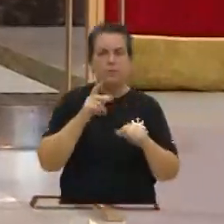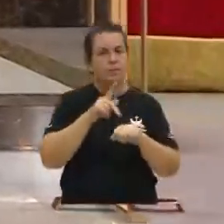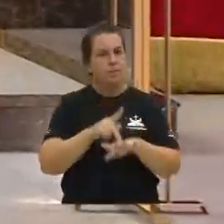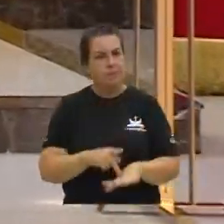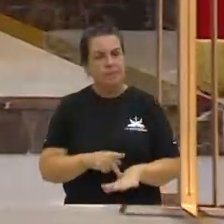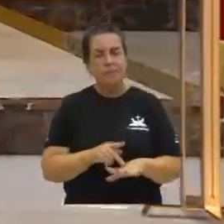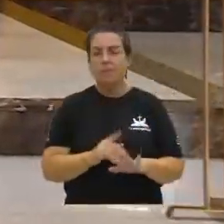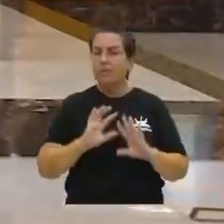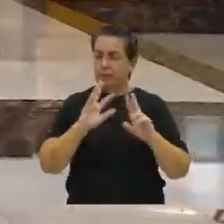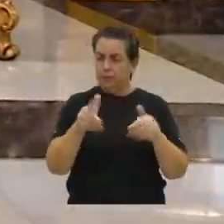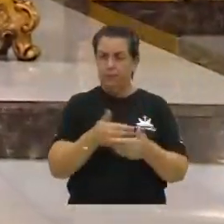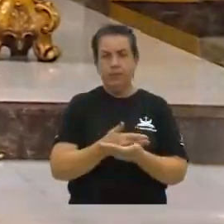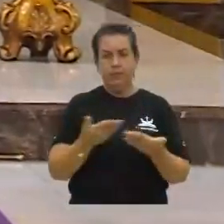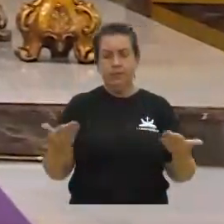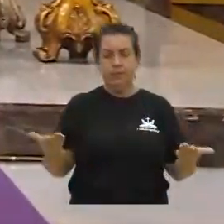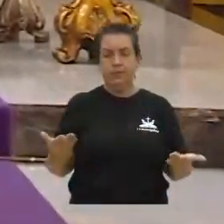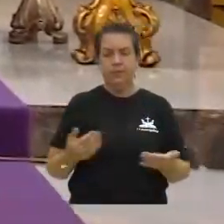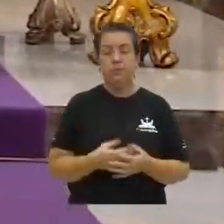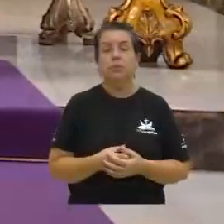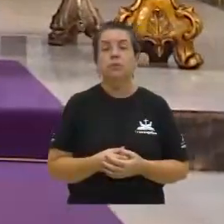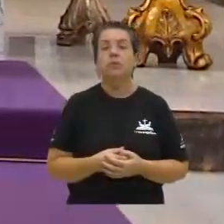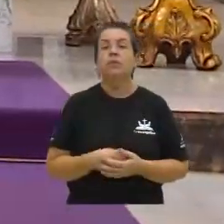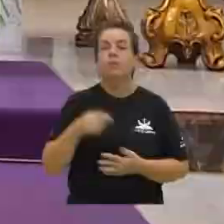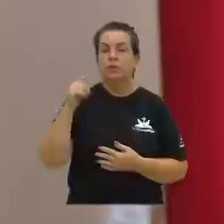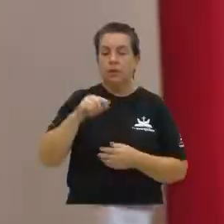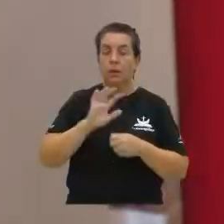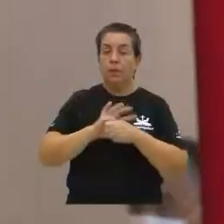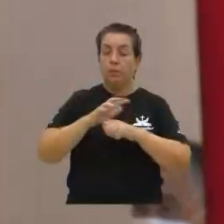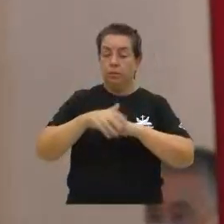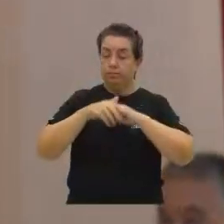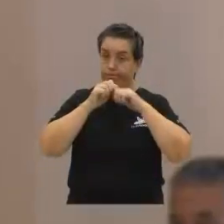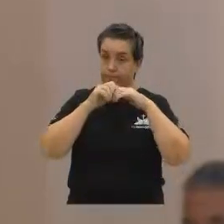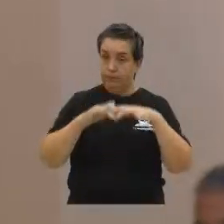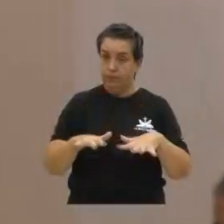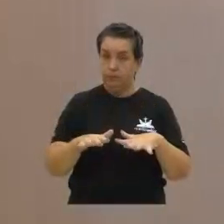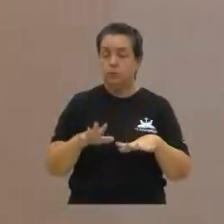paróquias. Mesmo nesta pandemia, a confissão,